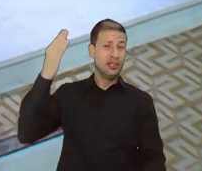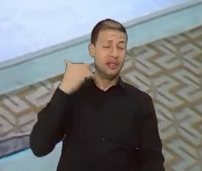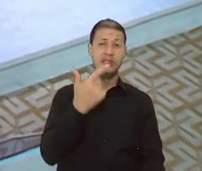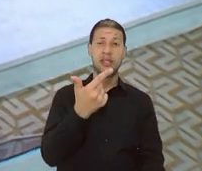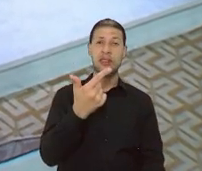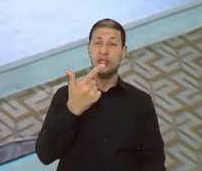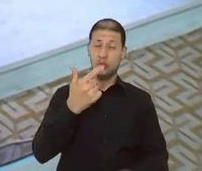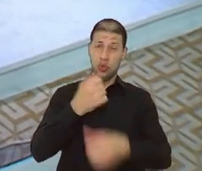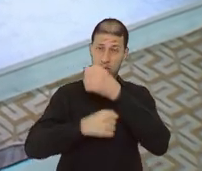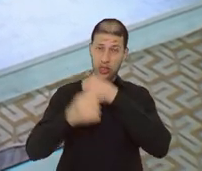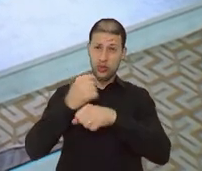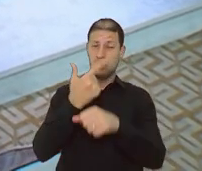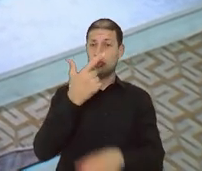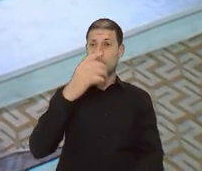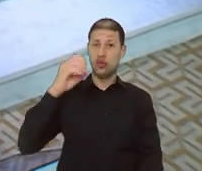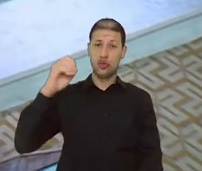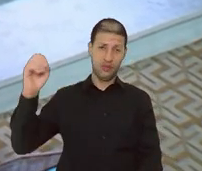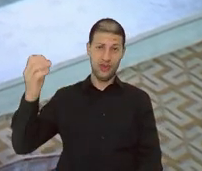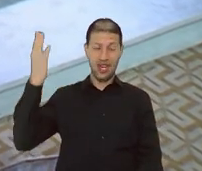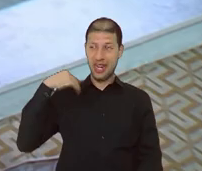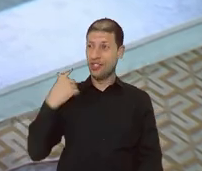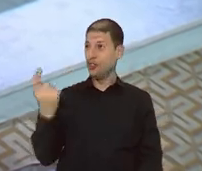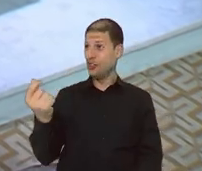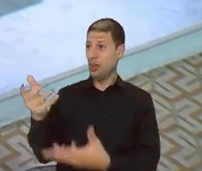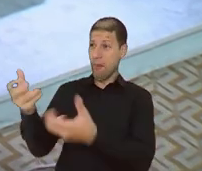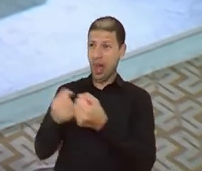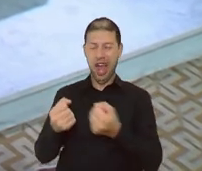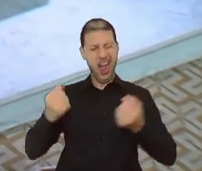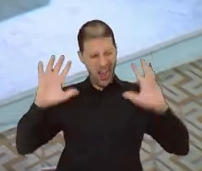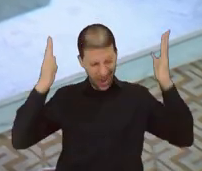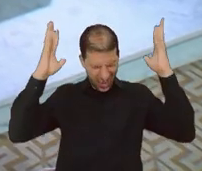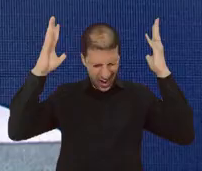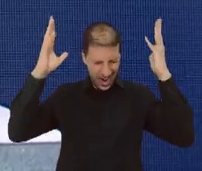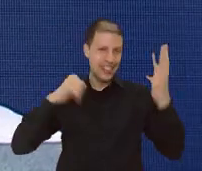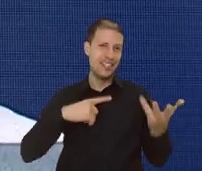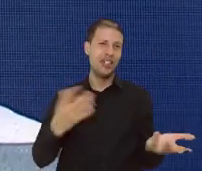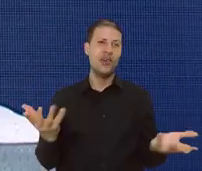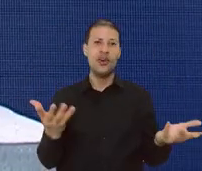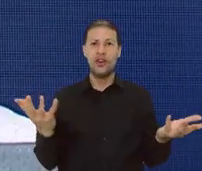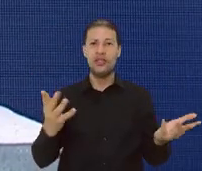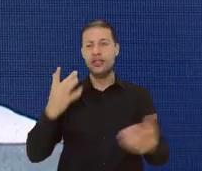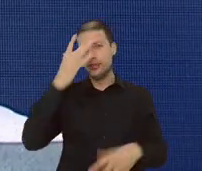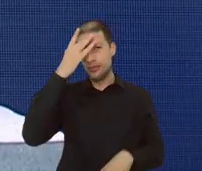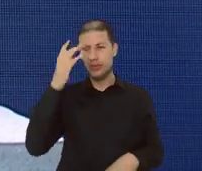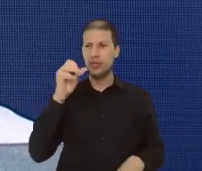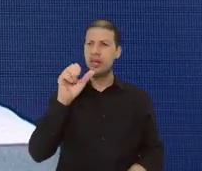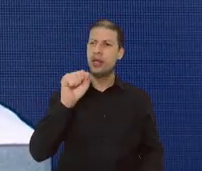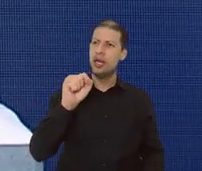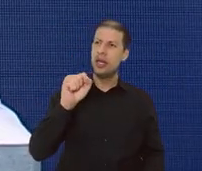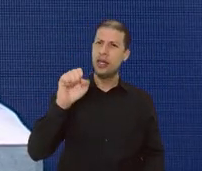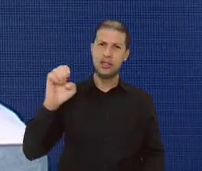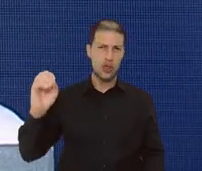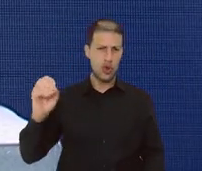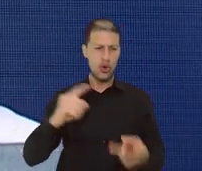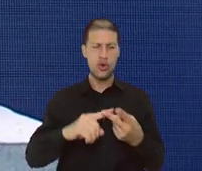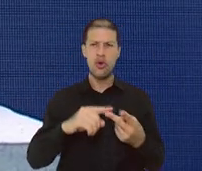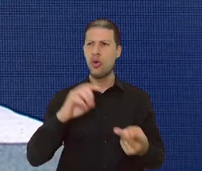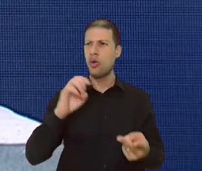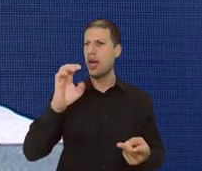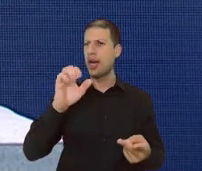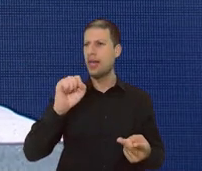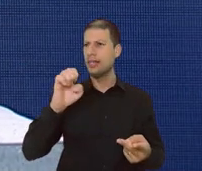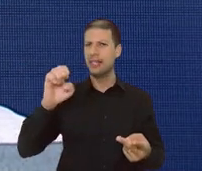festa acabou agora pessoal investe em S ou SN tal faz a empresa crescer mesmo